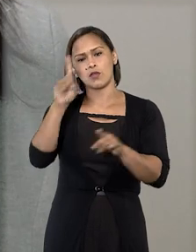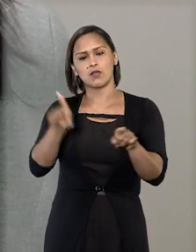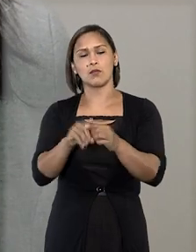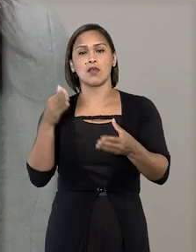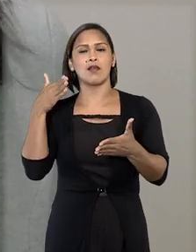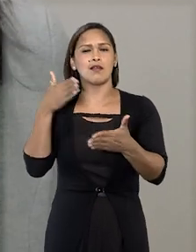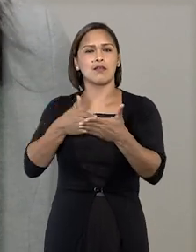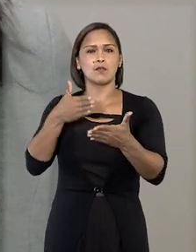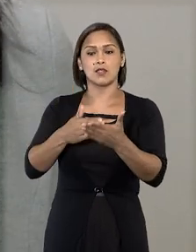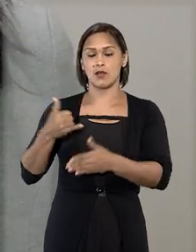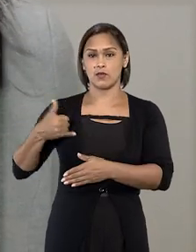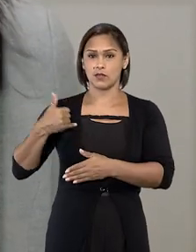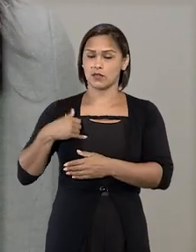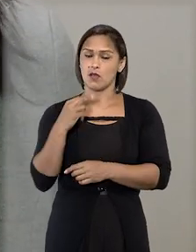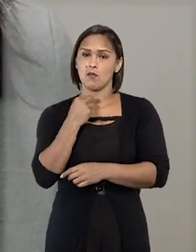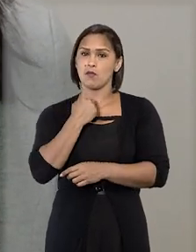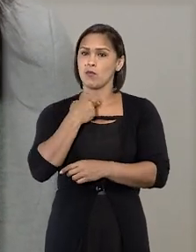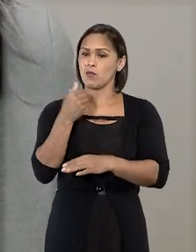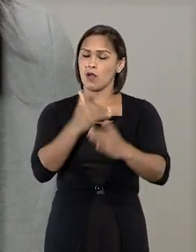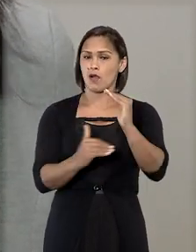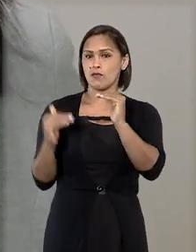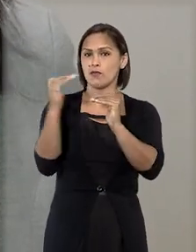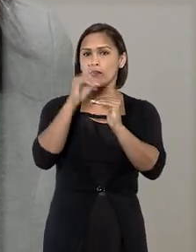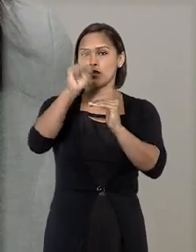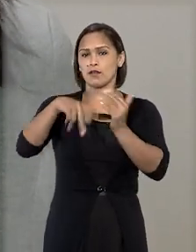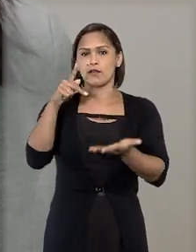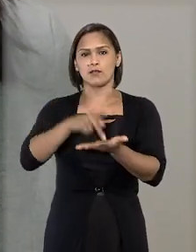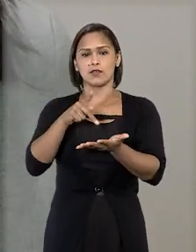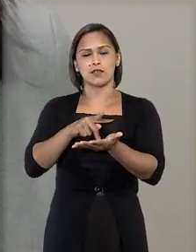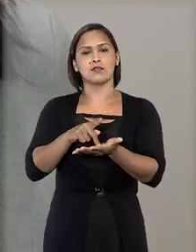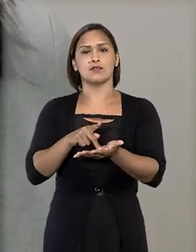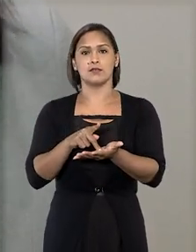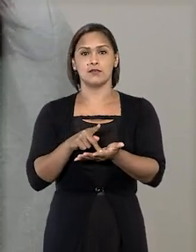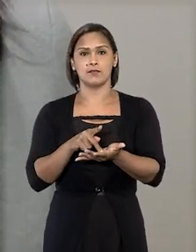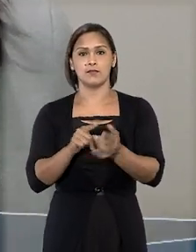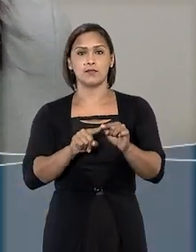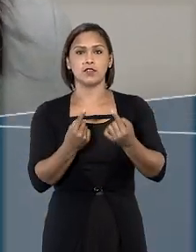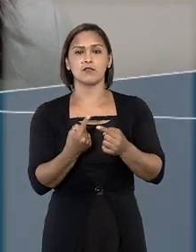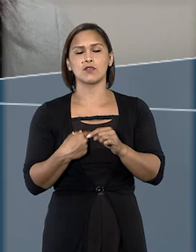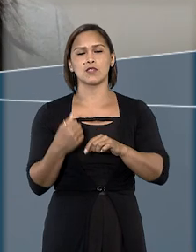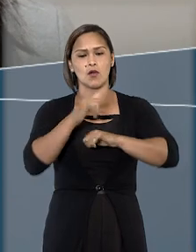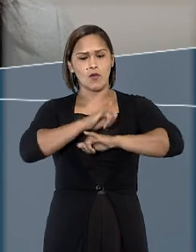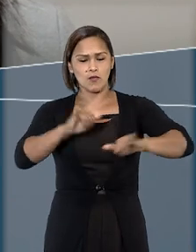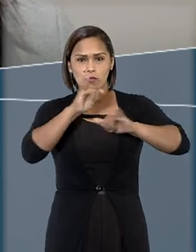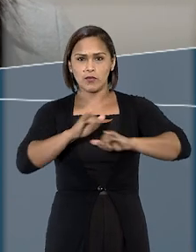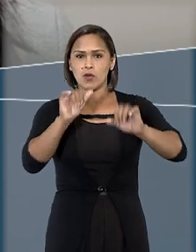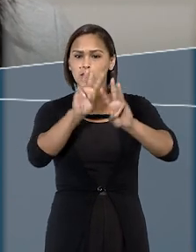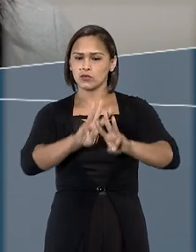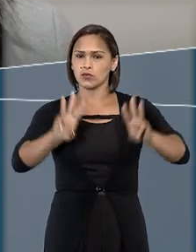limitação etária não pode se sobrepor a uma realidade fática. Você